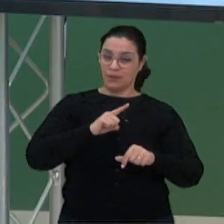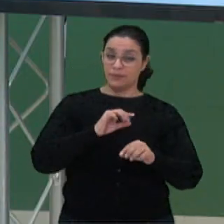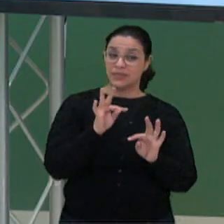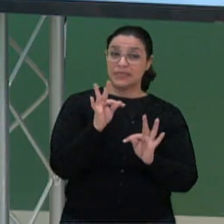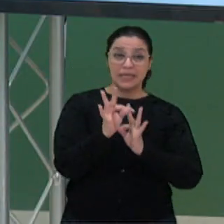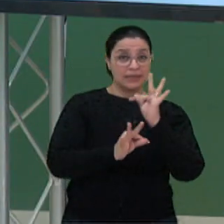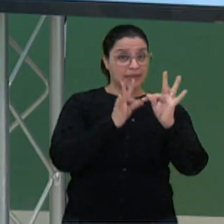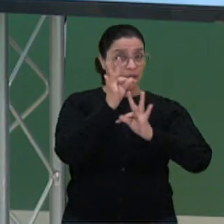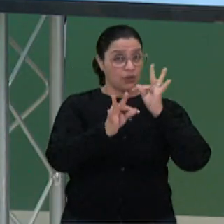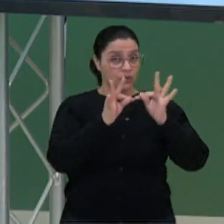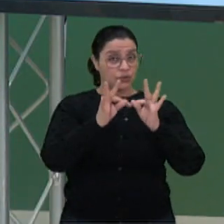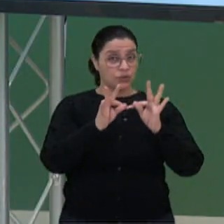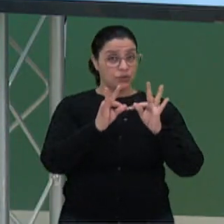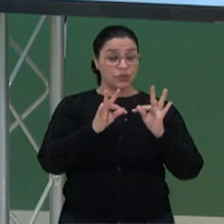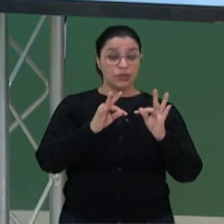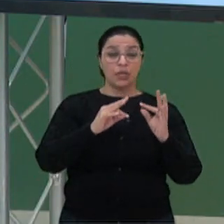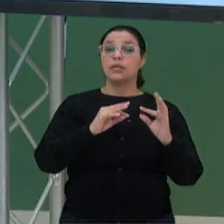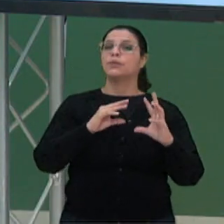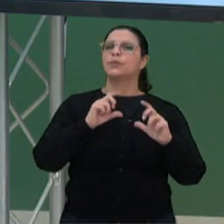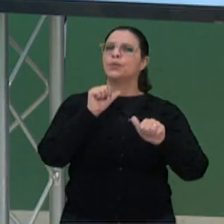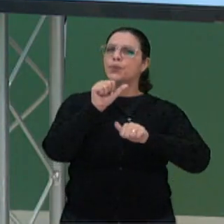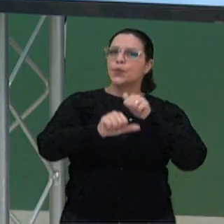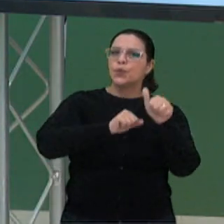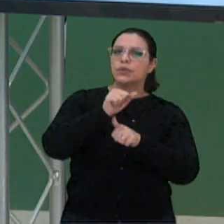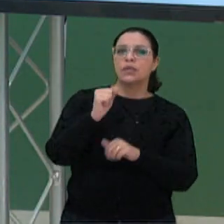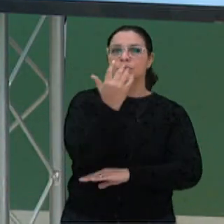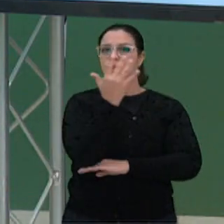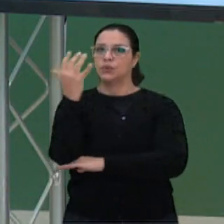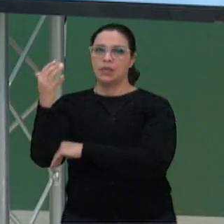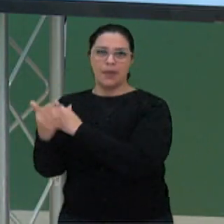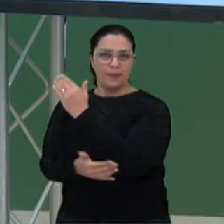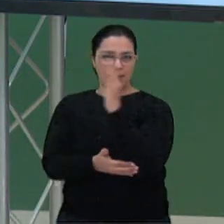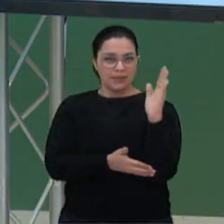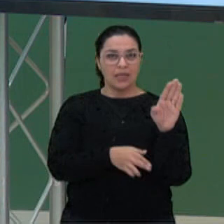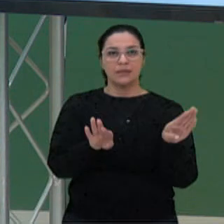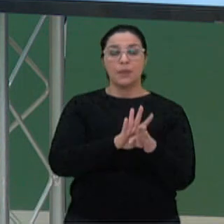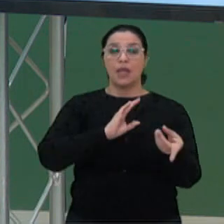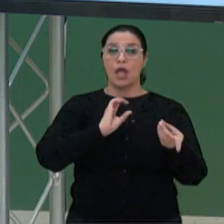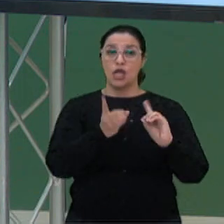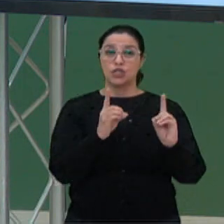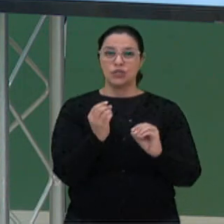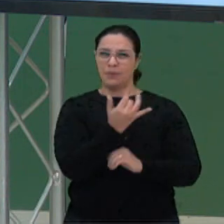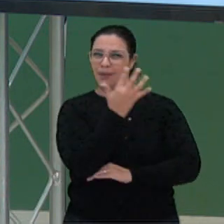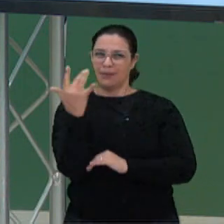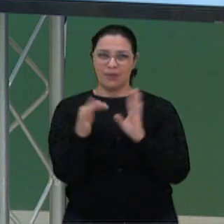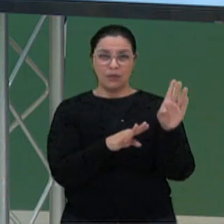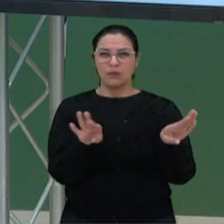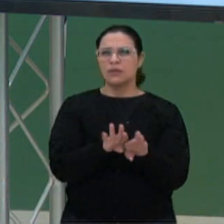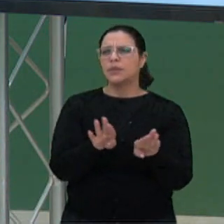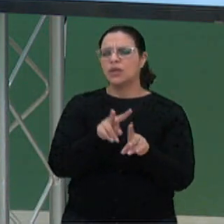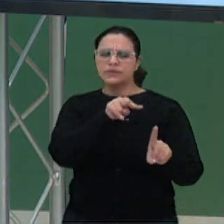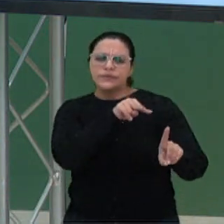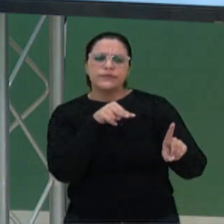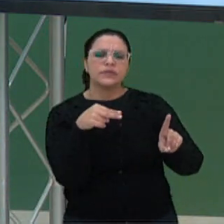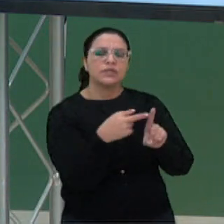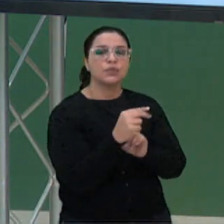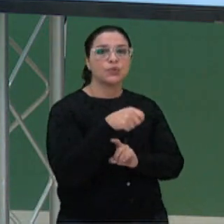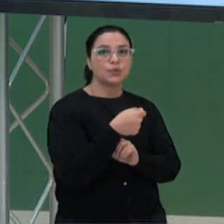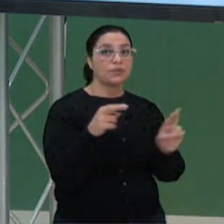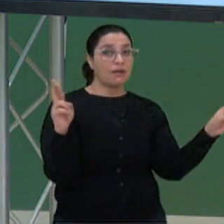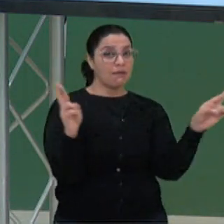Tecnologia e transformação na paisagem, na dinâmica da natureza, foi outro assunto que a gente tratou, principalmente com qual olhar?